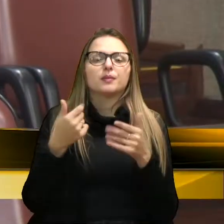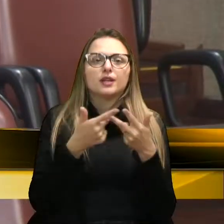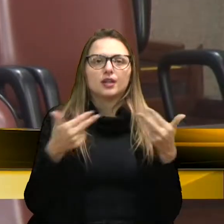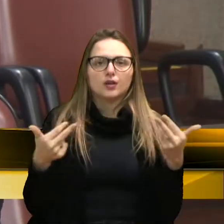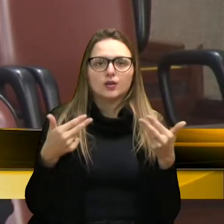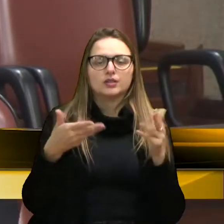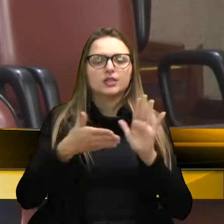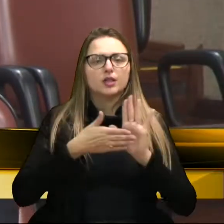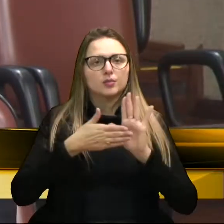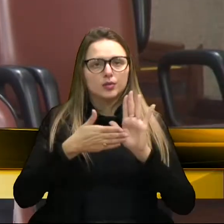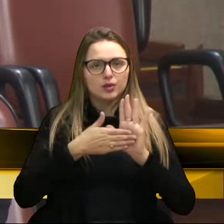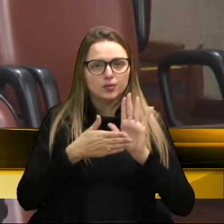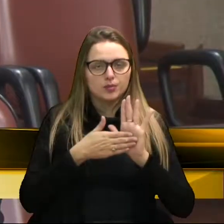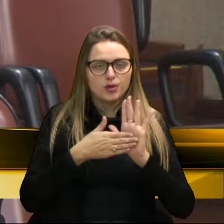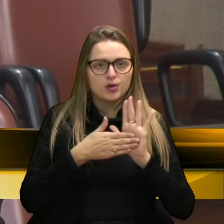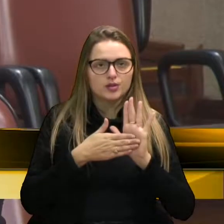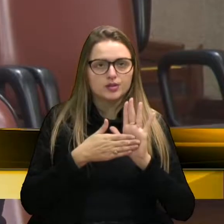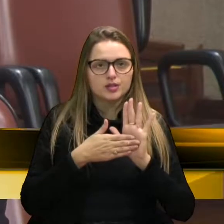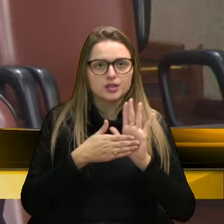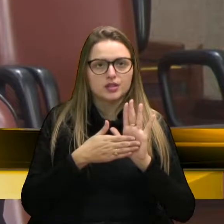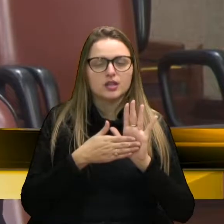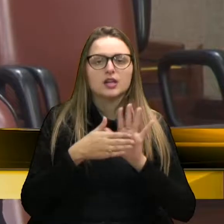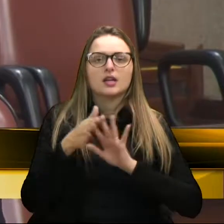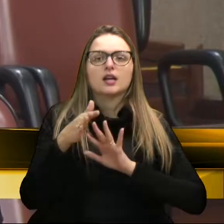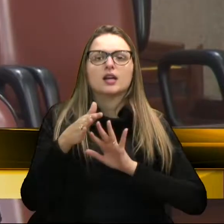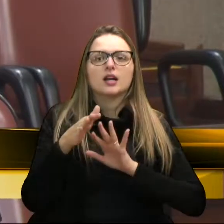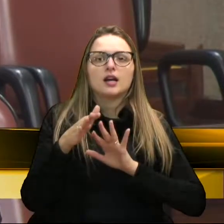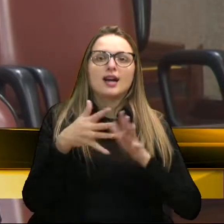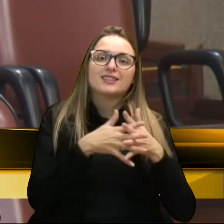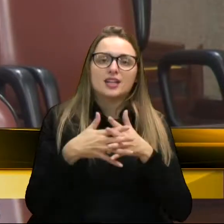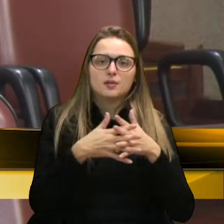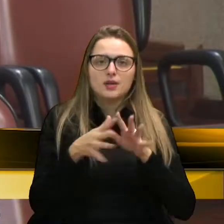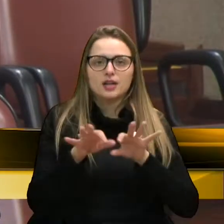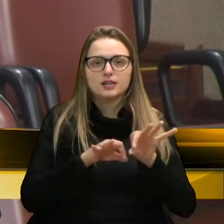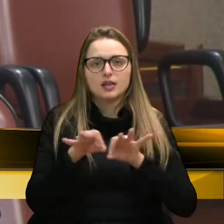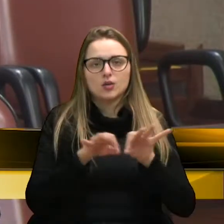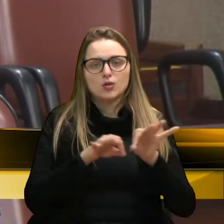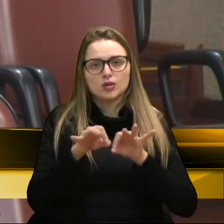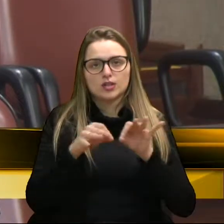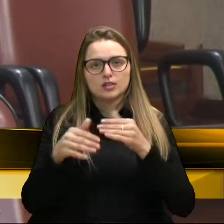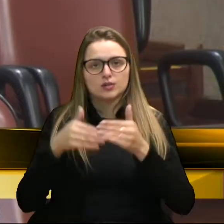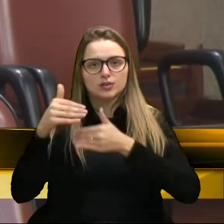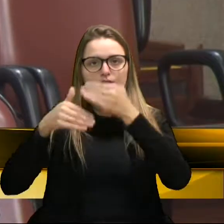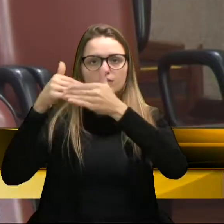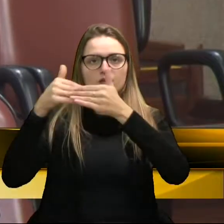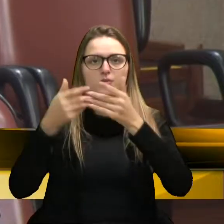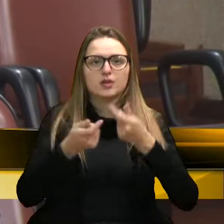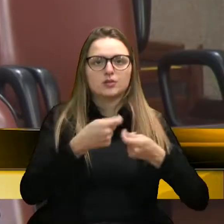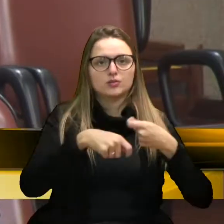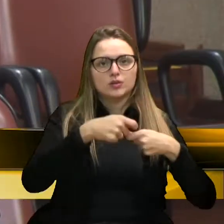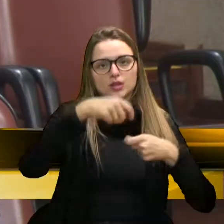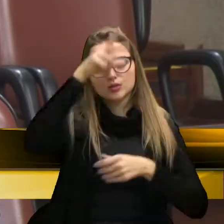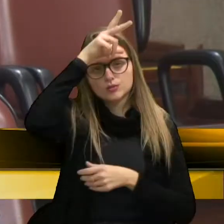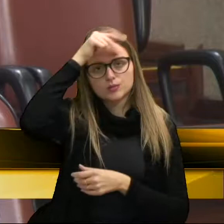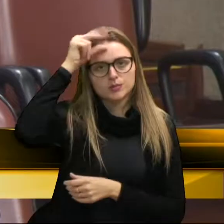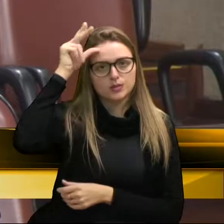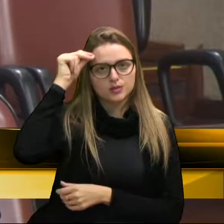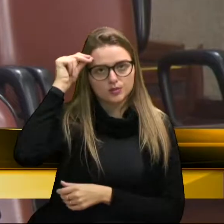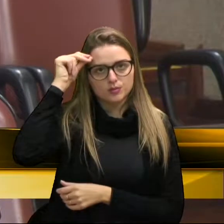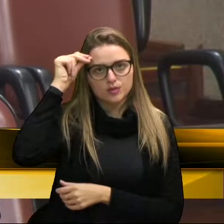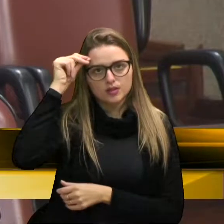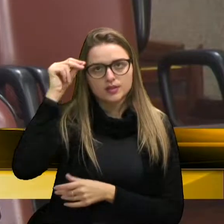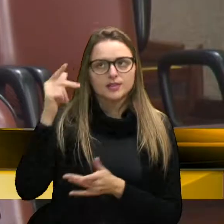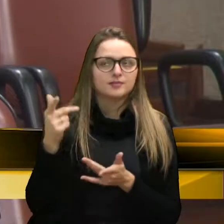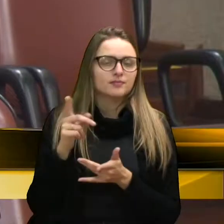que a proposição interfere na organização e funcionamento de órgão da administração municipal, agredindo